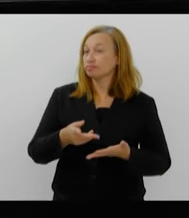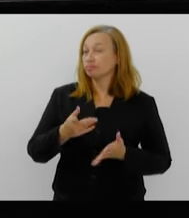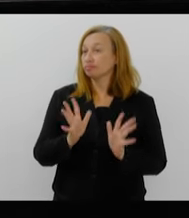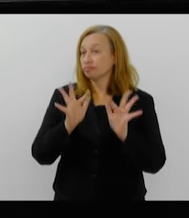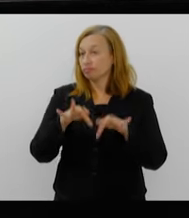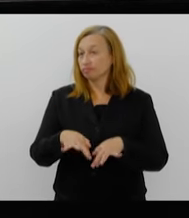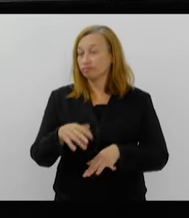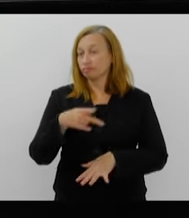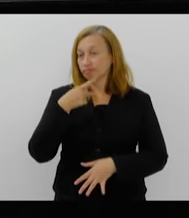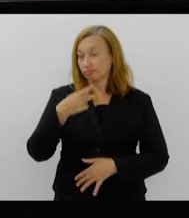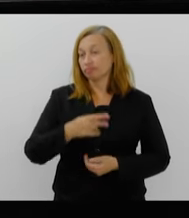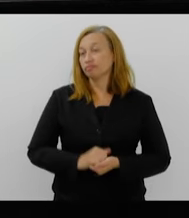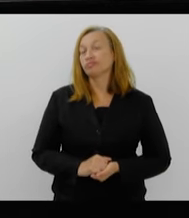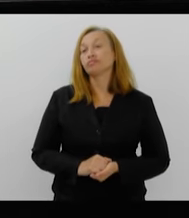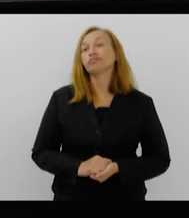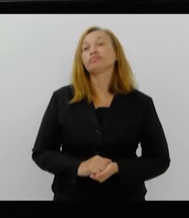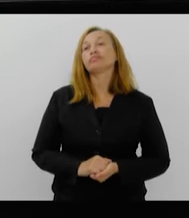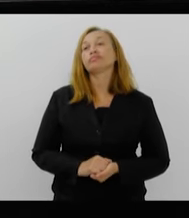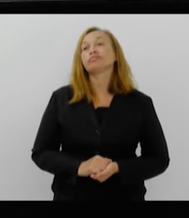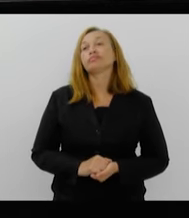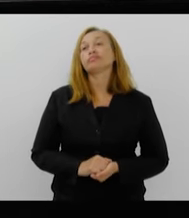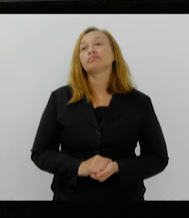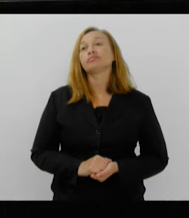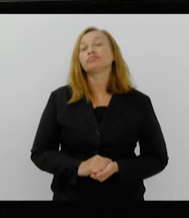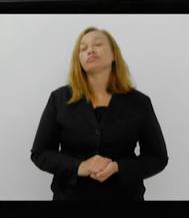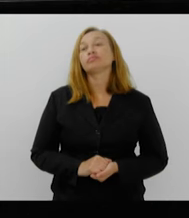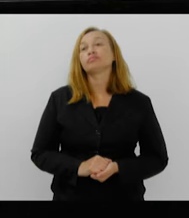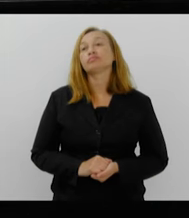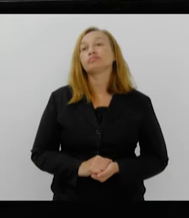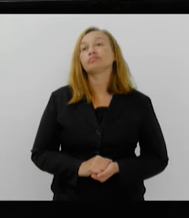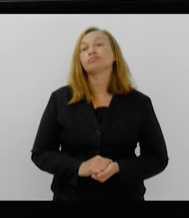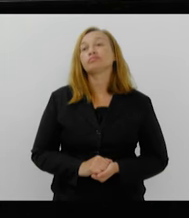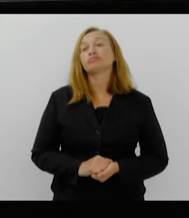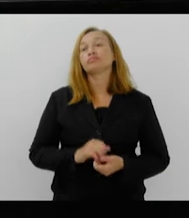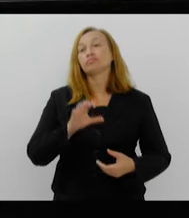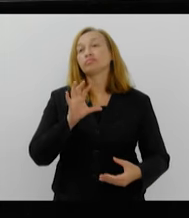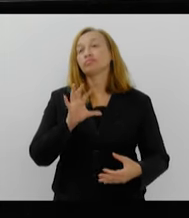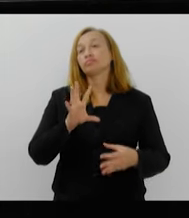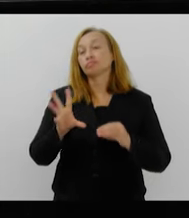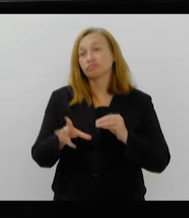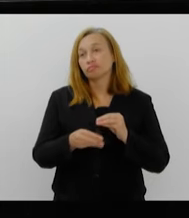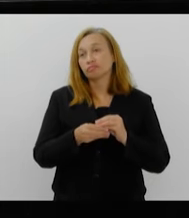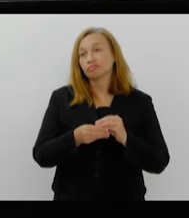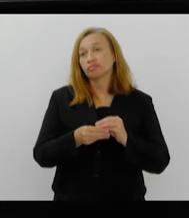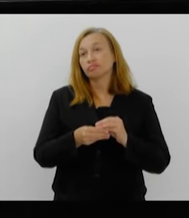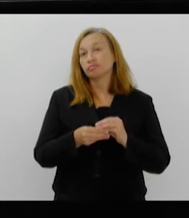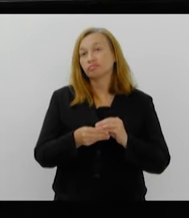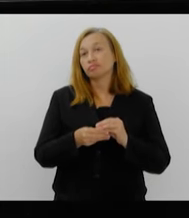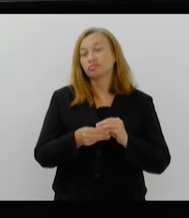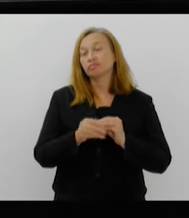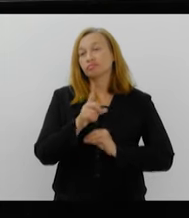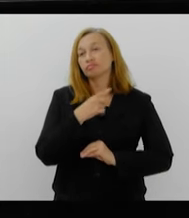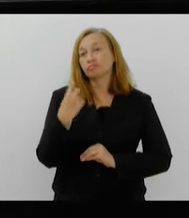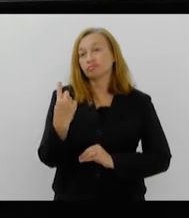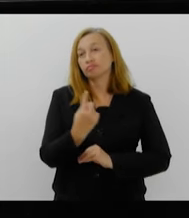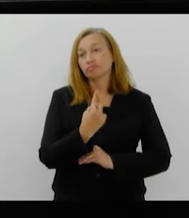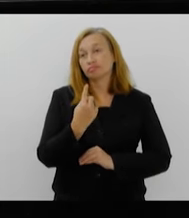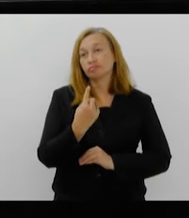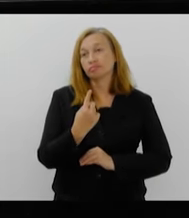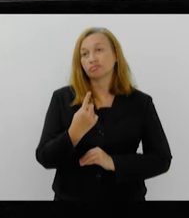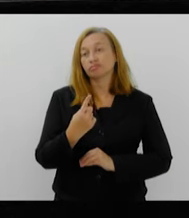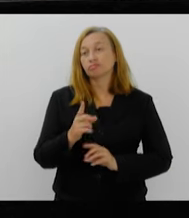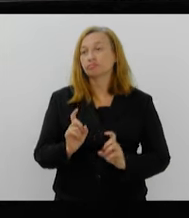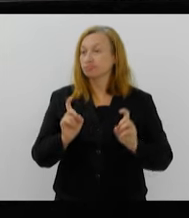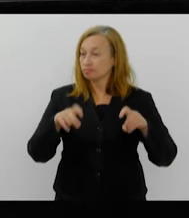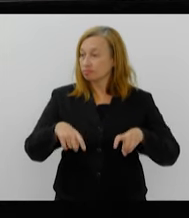fala dizendo que estaremos emendando, tanto nós, o nosso mandato,